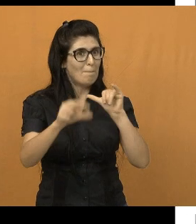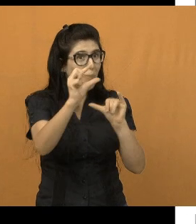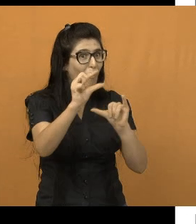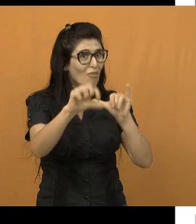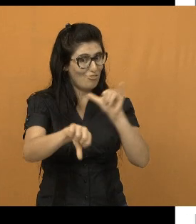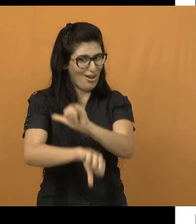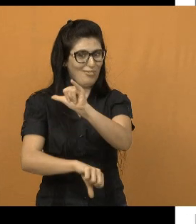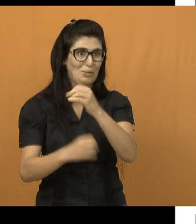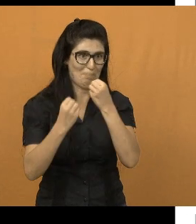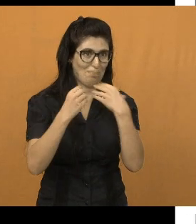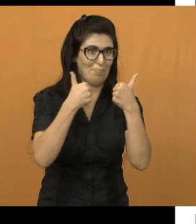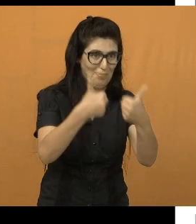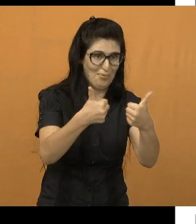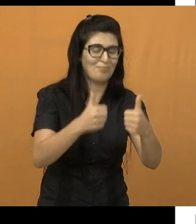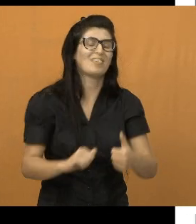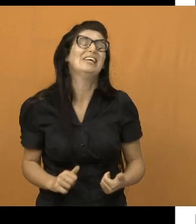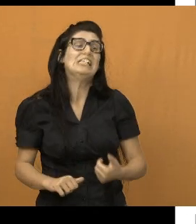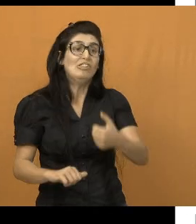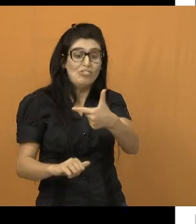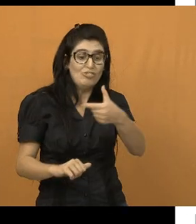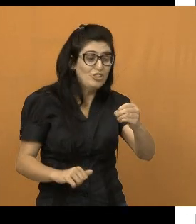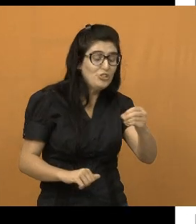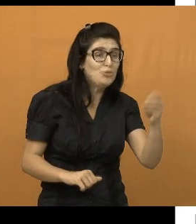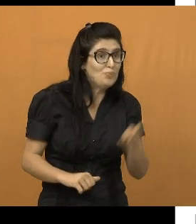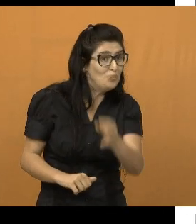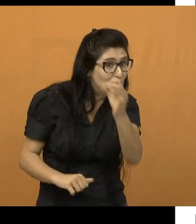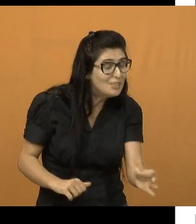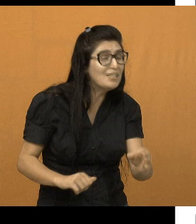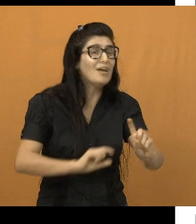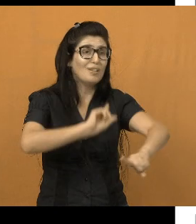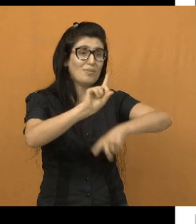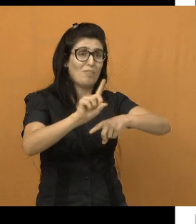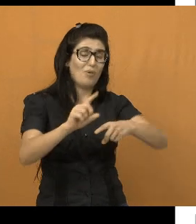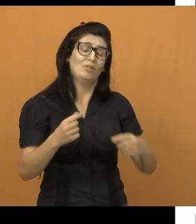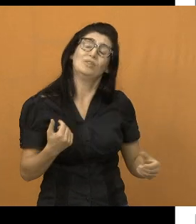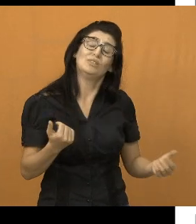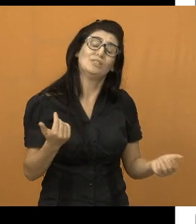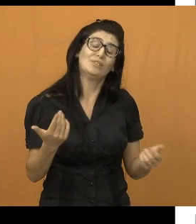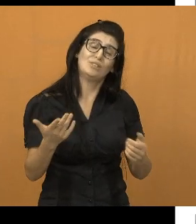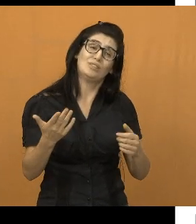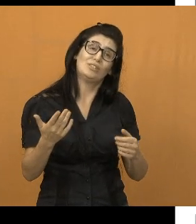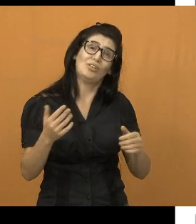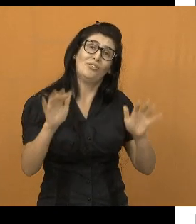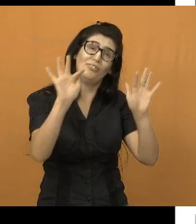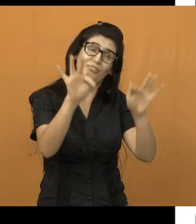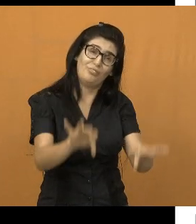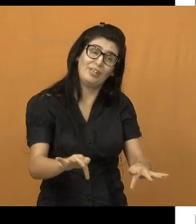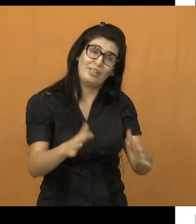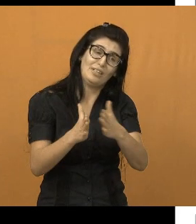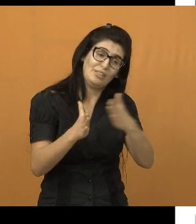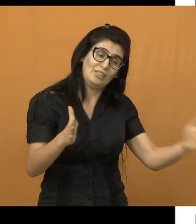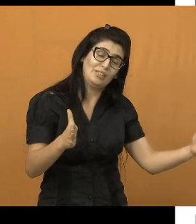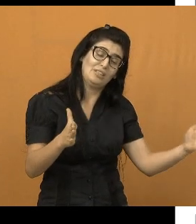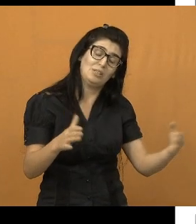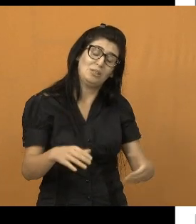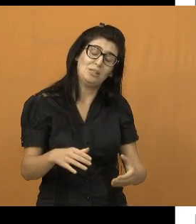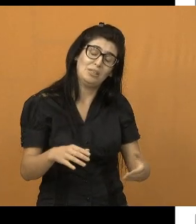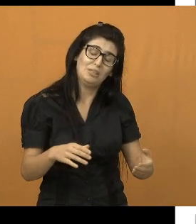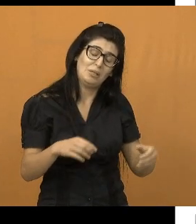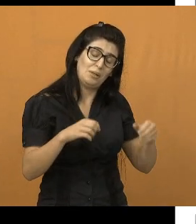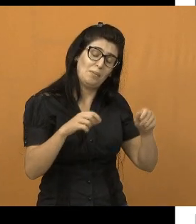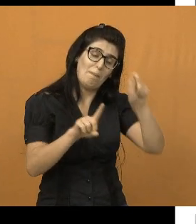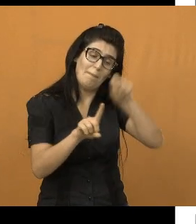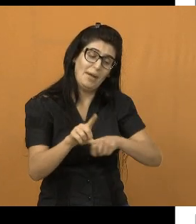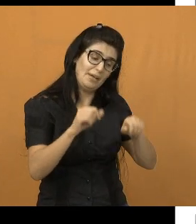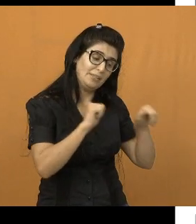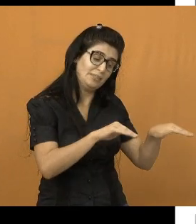Iniciamos no primeiro quadrimestre com 20%, segundo quadrimestre 19%, e fechamos o terceiro quadrimestre com 17%